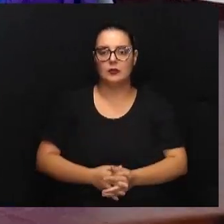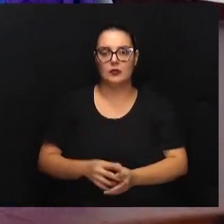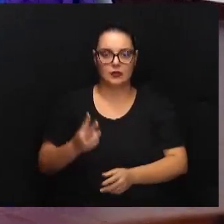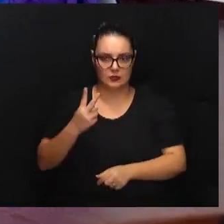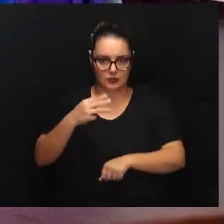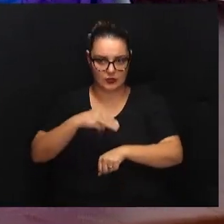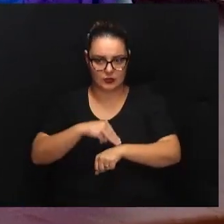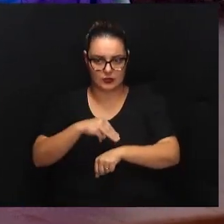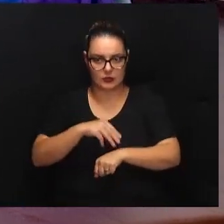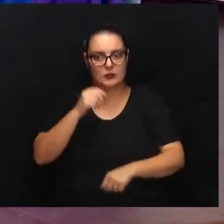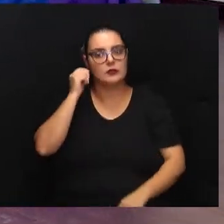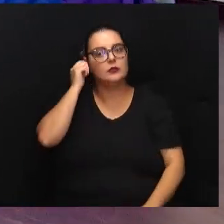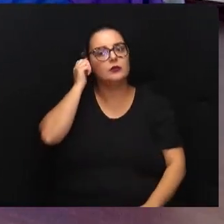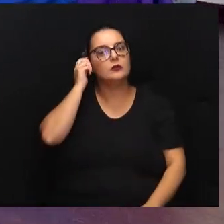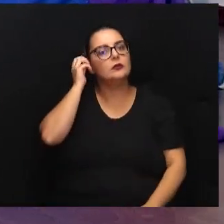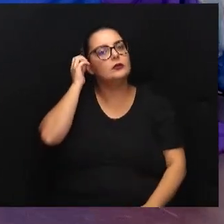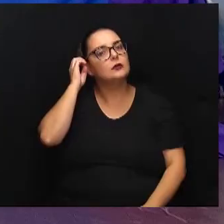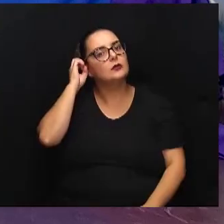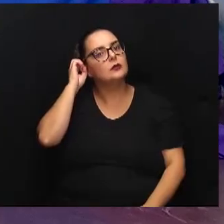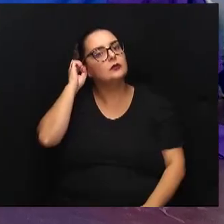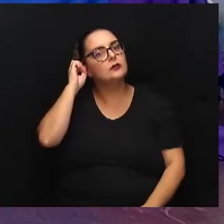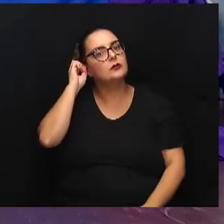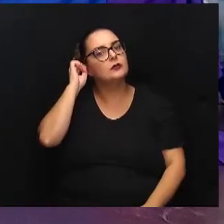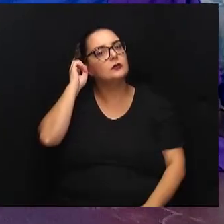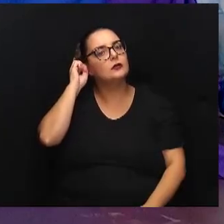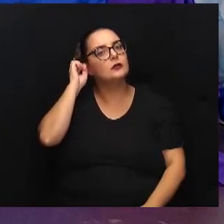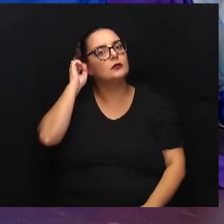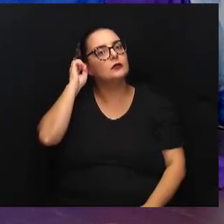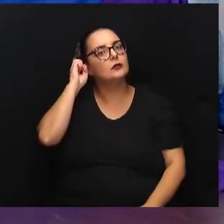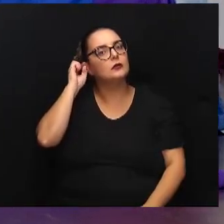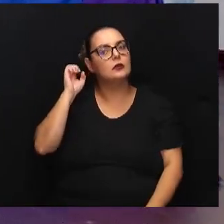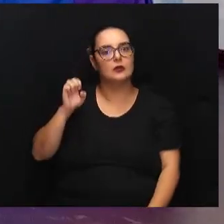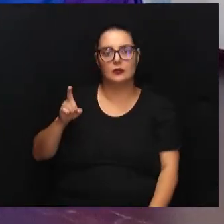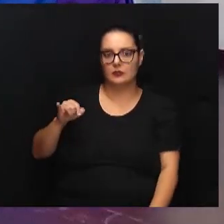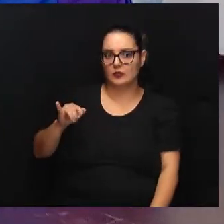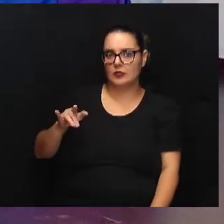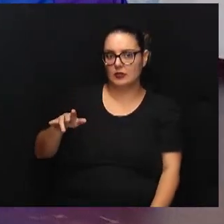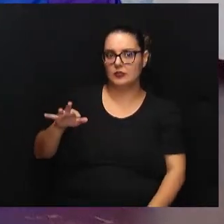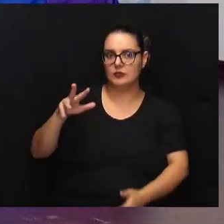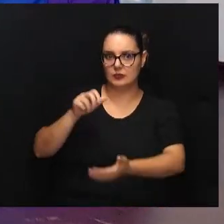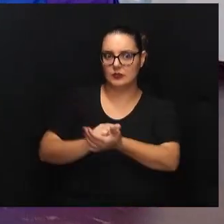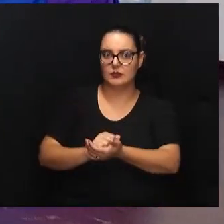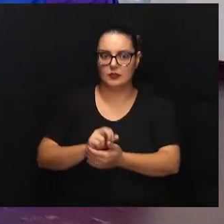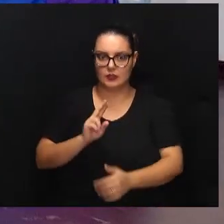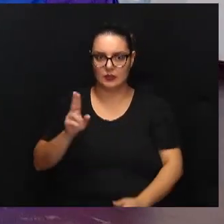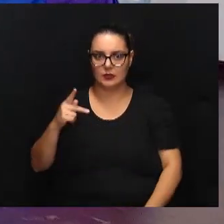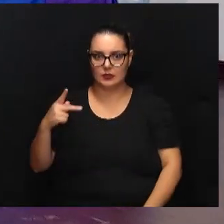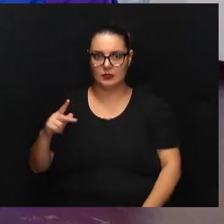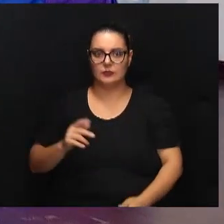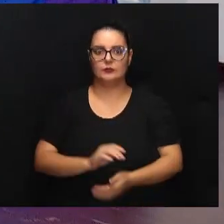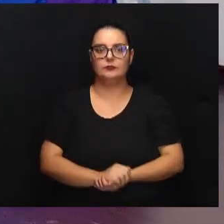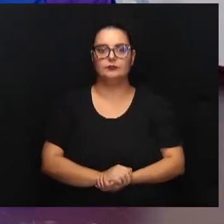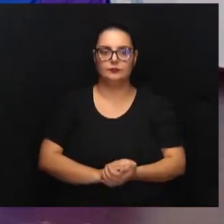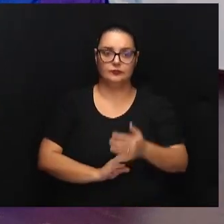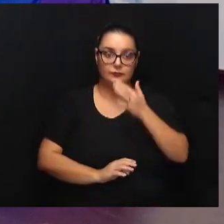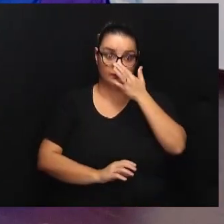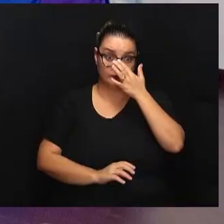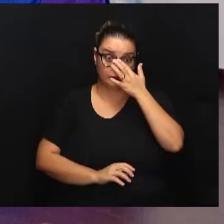inscreve ali com o Ed, por favor. É só mandar o nome para ele, sinalizar para ele, que aí a gente